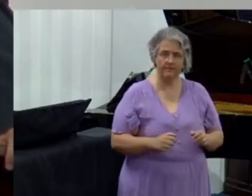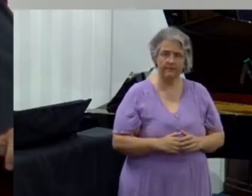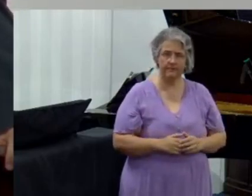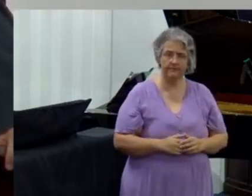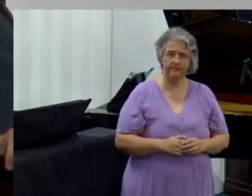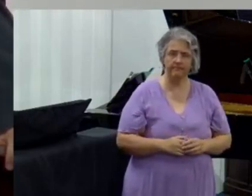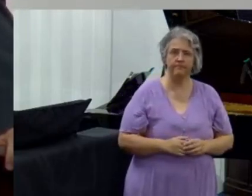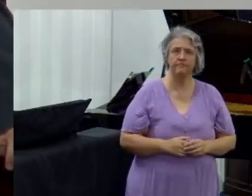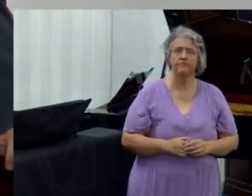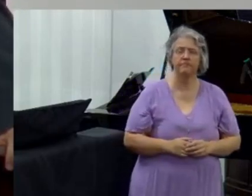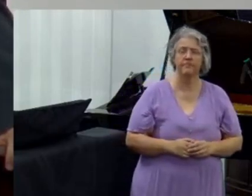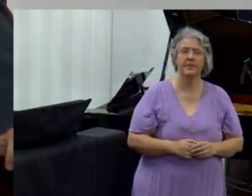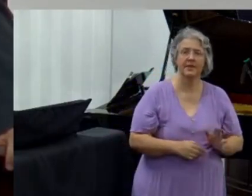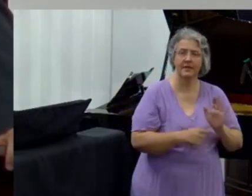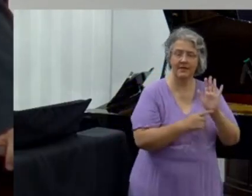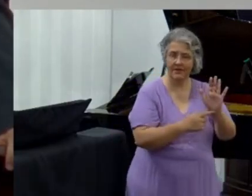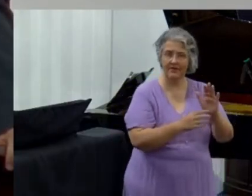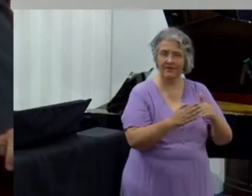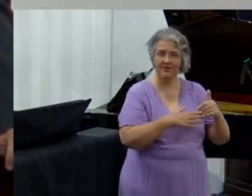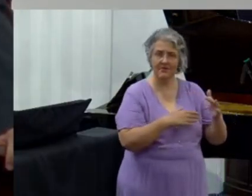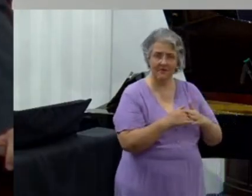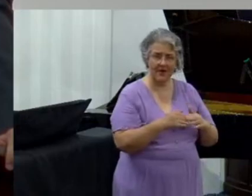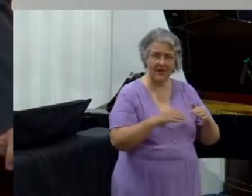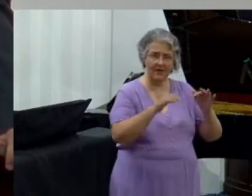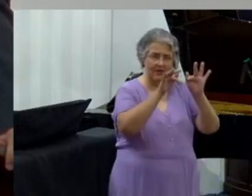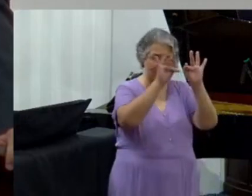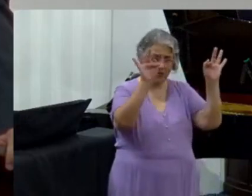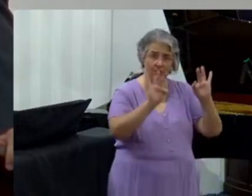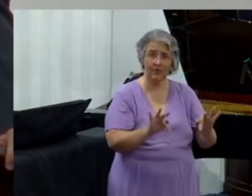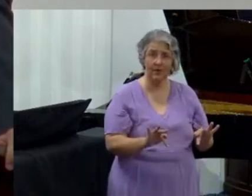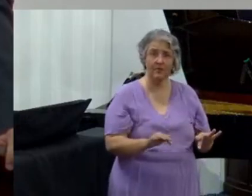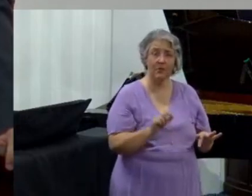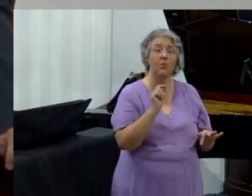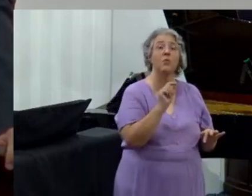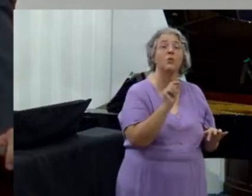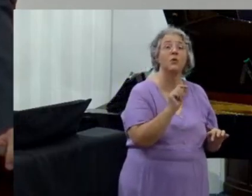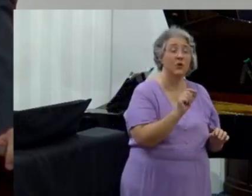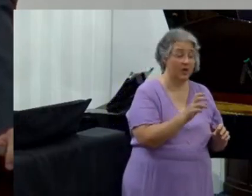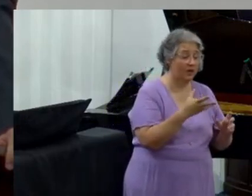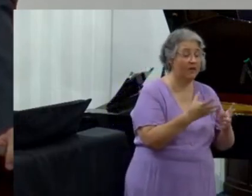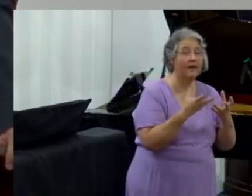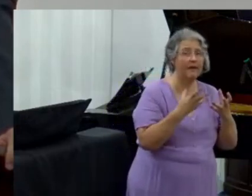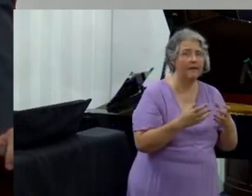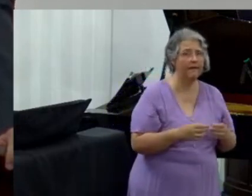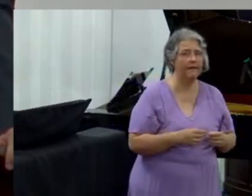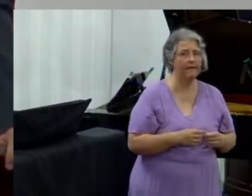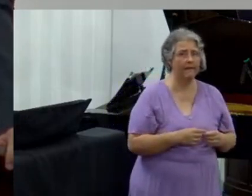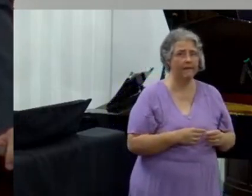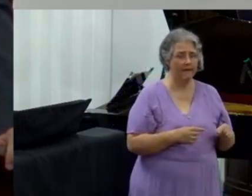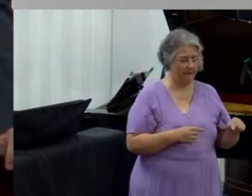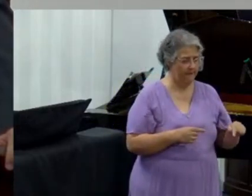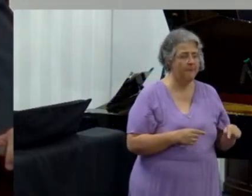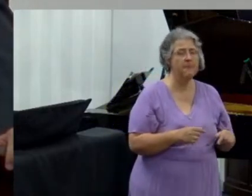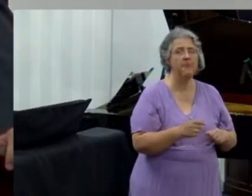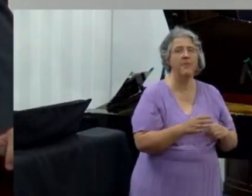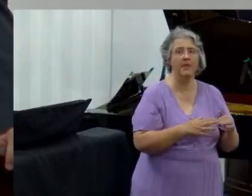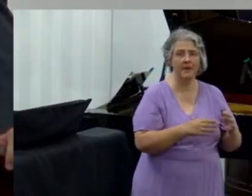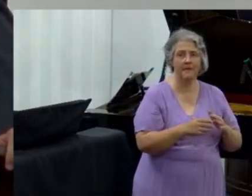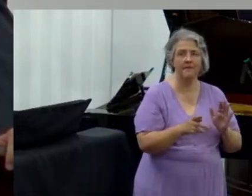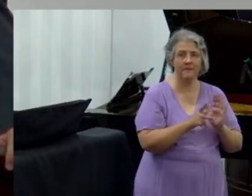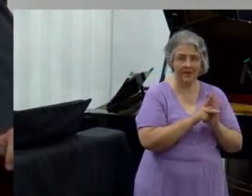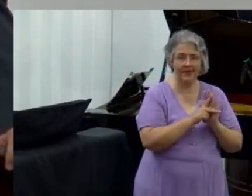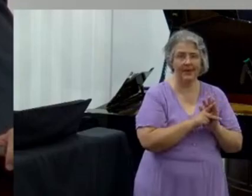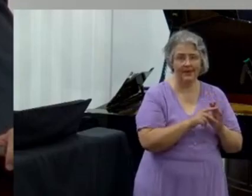ele faz com o templo aquilo que ele quer, porque o templo é dele. Assim como nós lemos